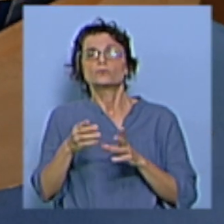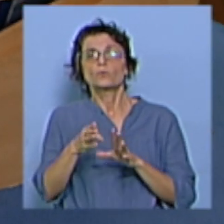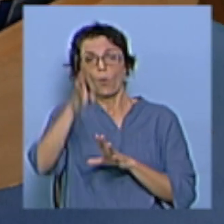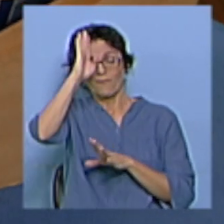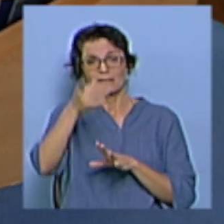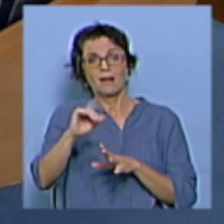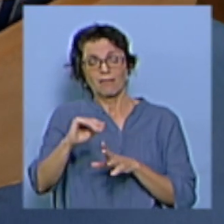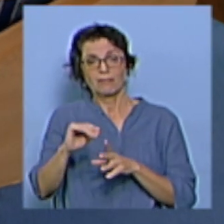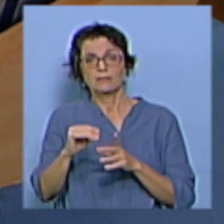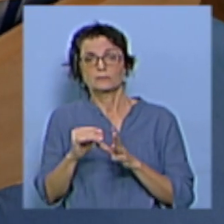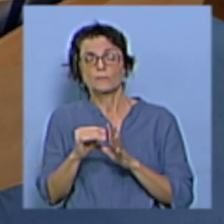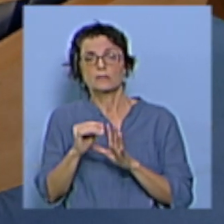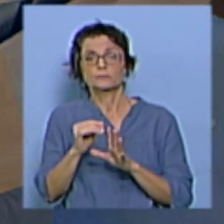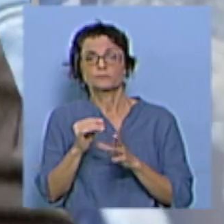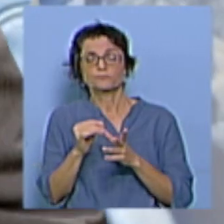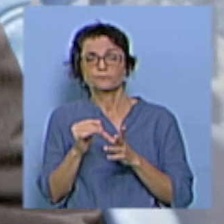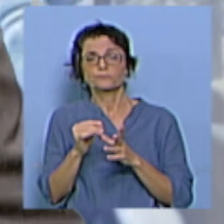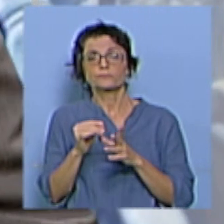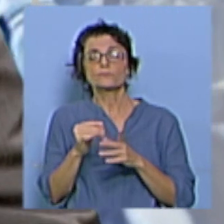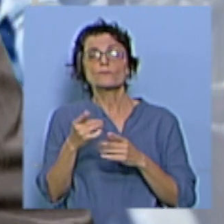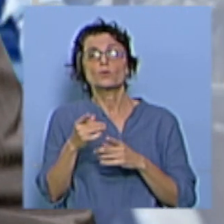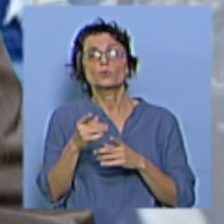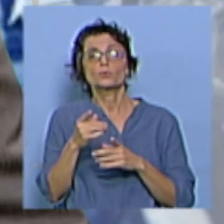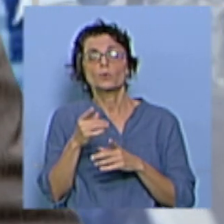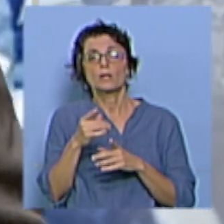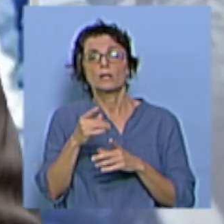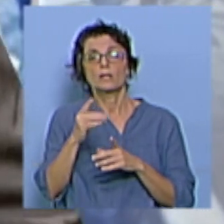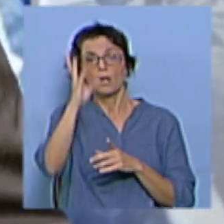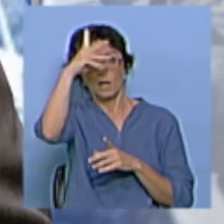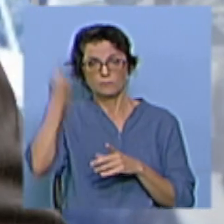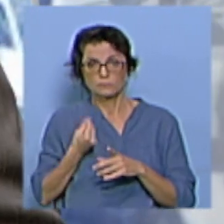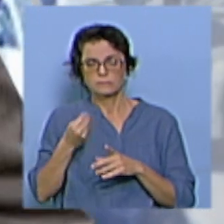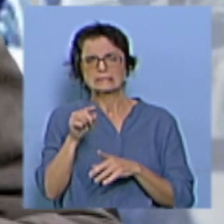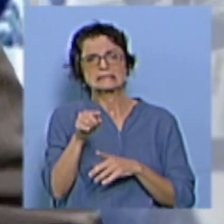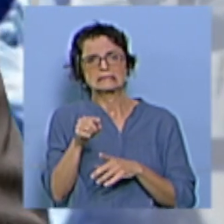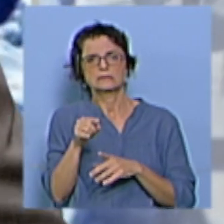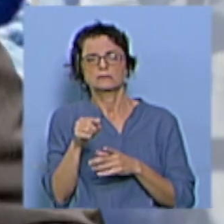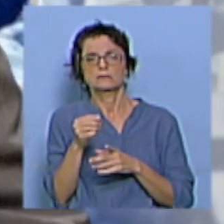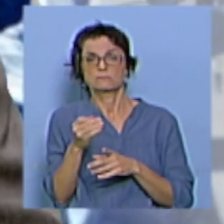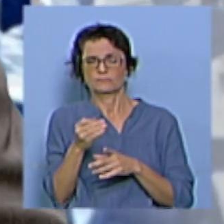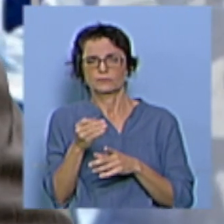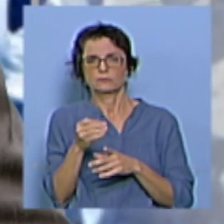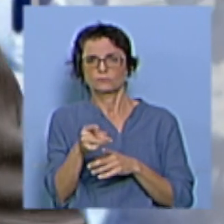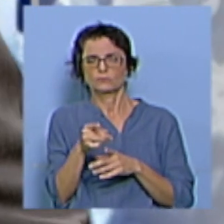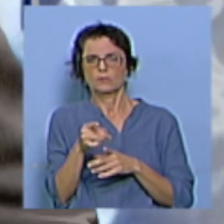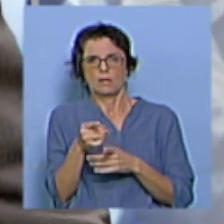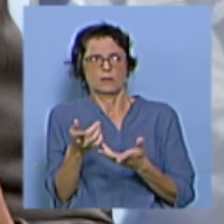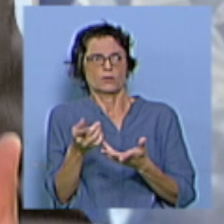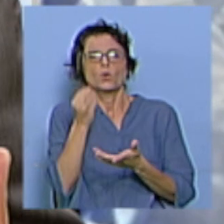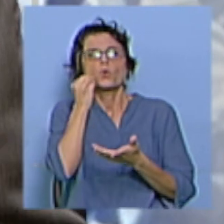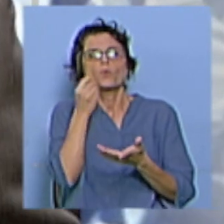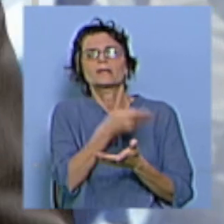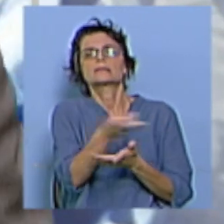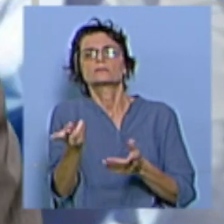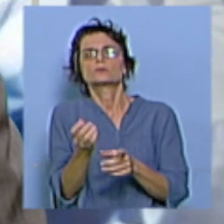E estes são os 3 núcleos mais significativos da presença maciça de Portugal. Ora, em que jeito, em que termos é que se está a agir